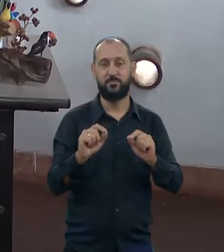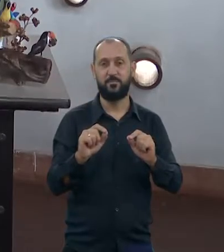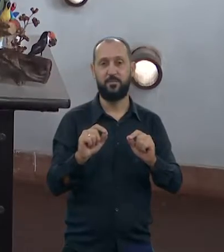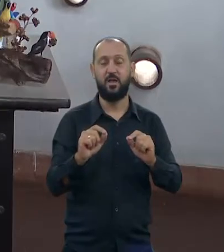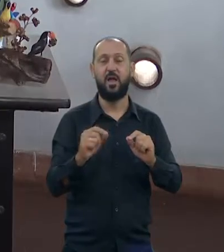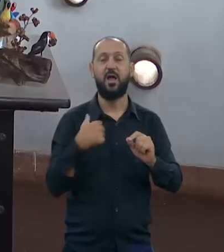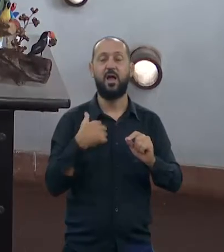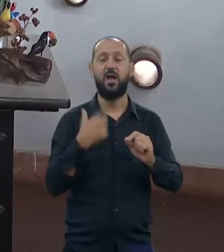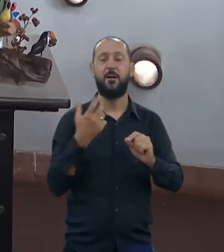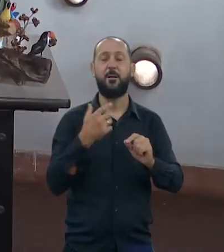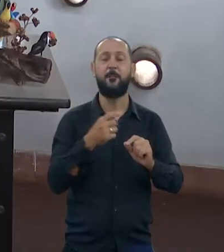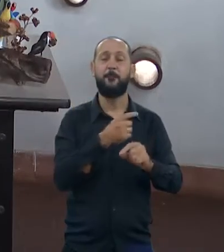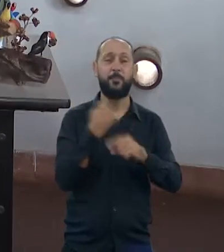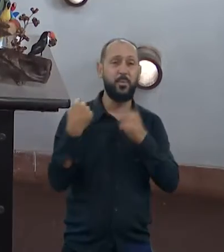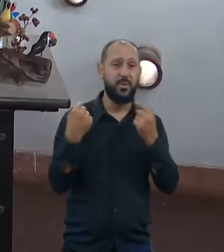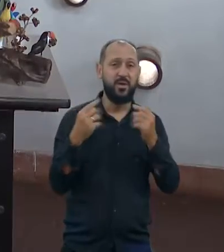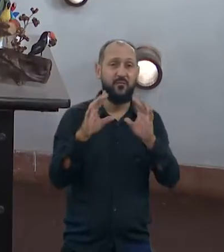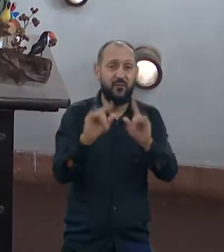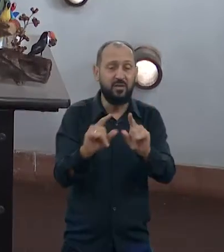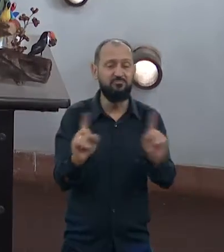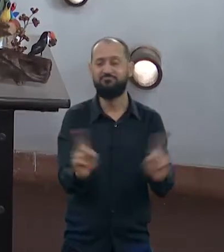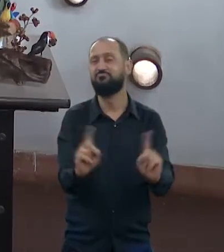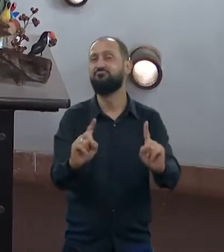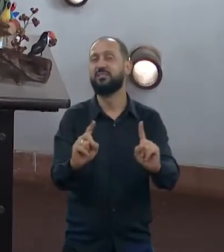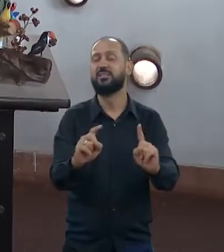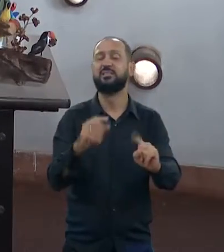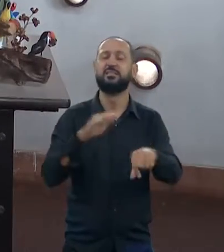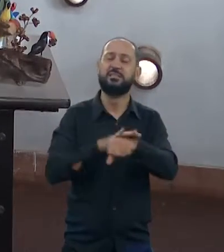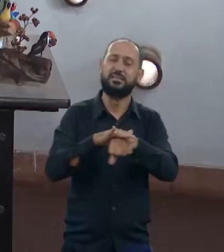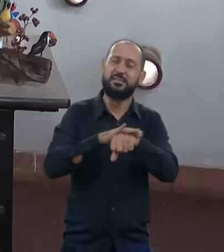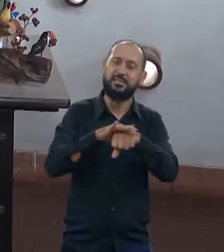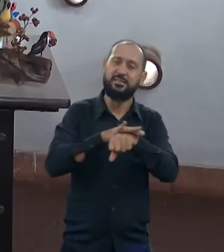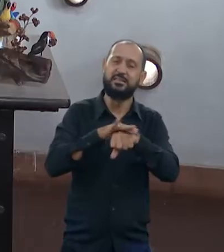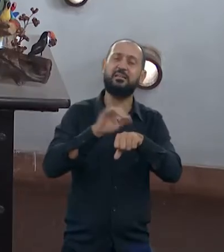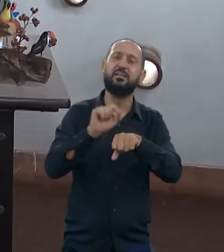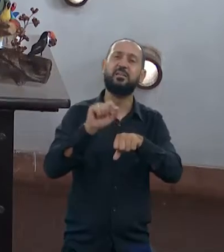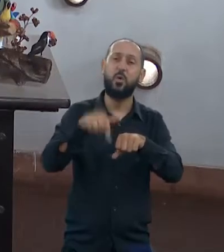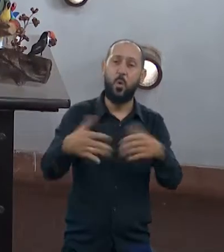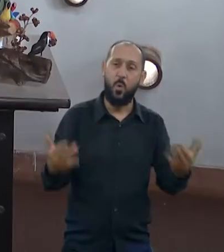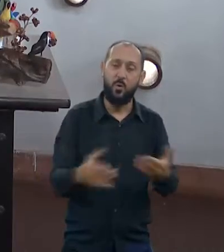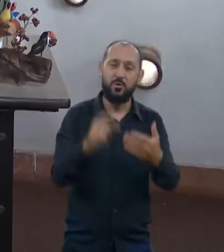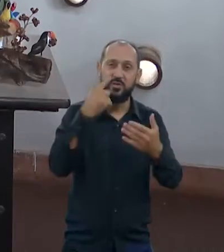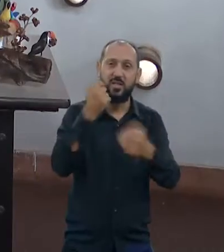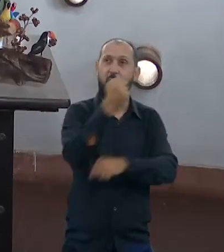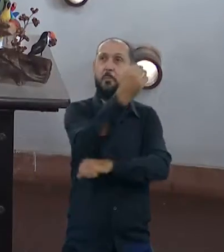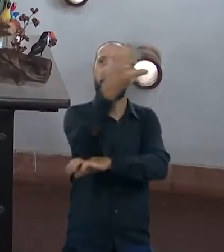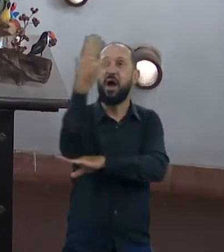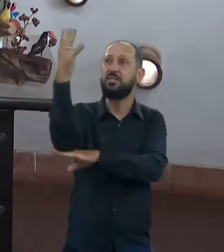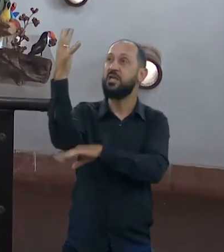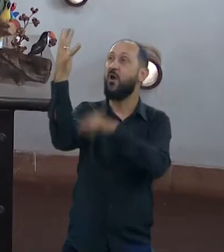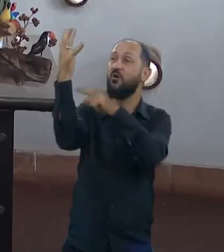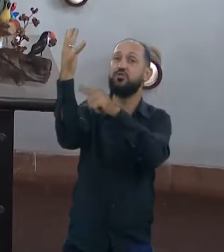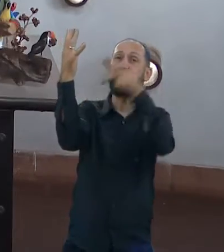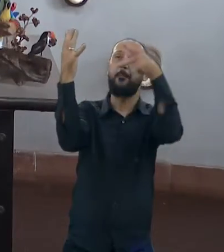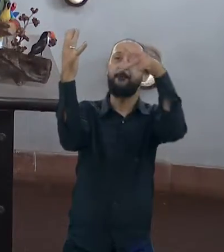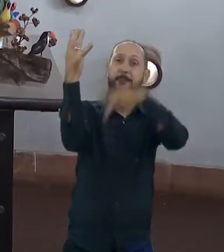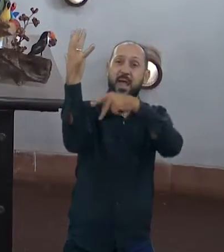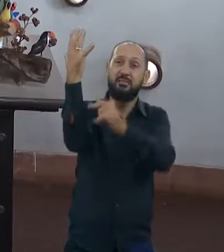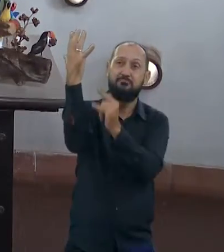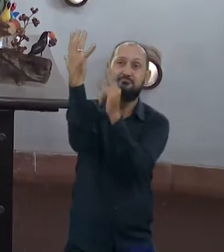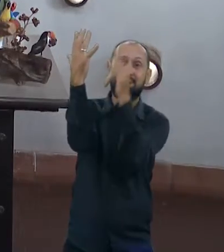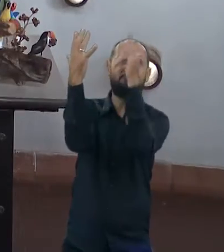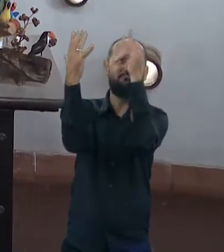isso morrer, a gente não pode deixar isso acabar, porque a gente sempre fala que nós estamos numa selva de pedra, e o que vai resistir, para